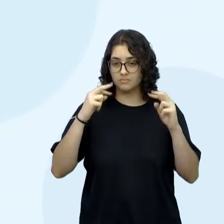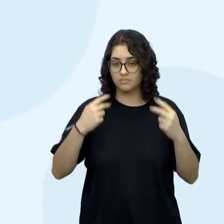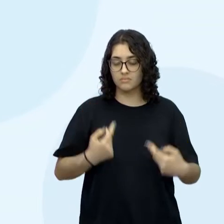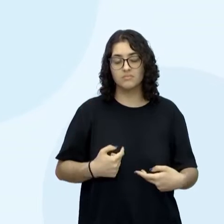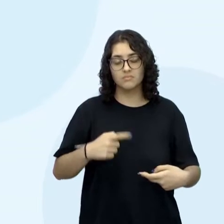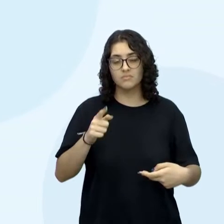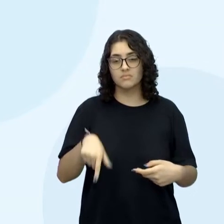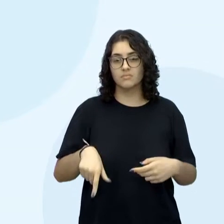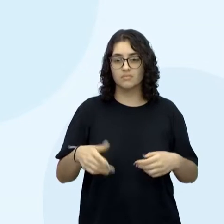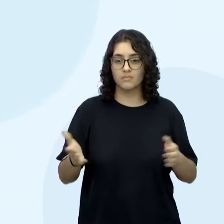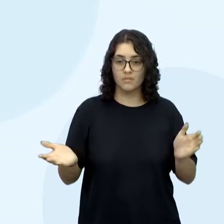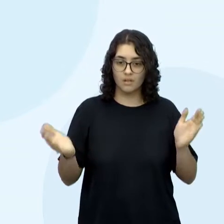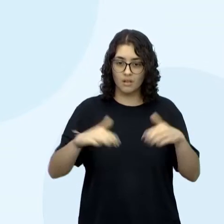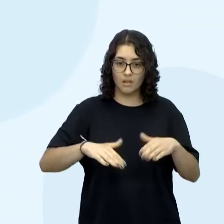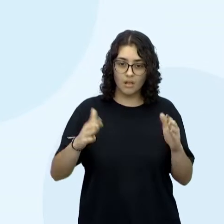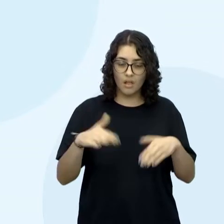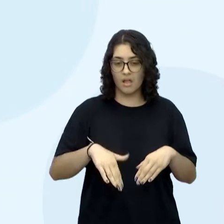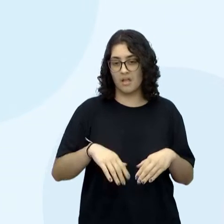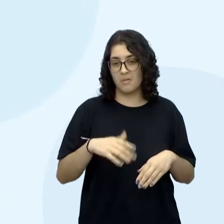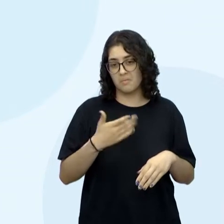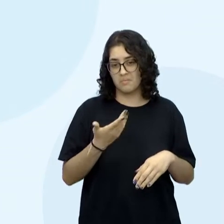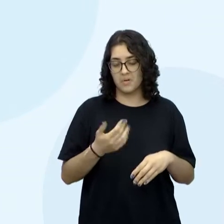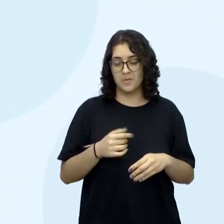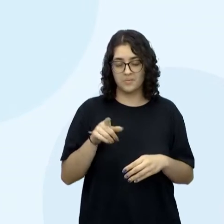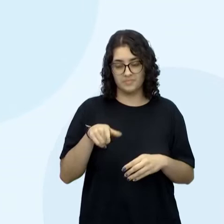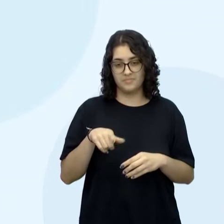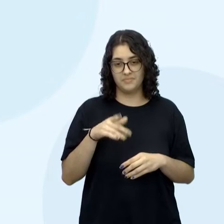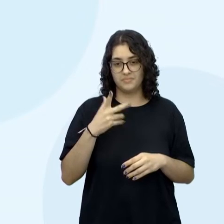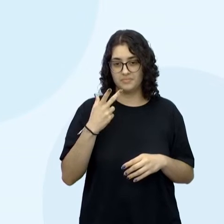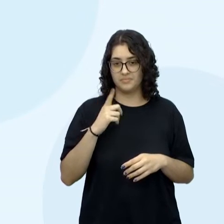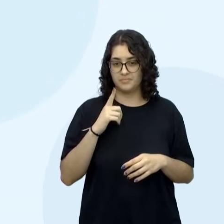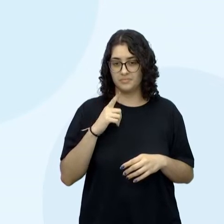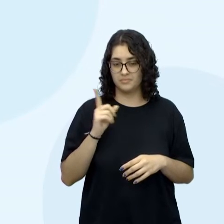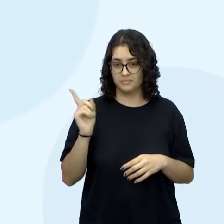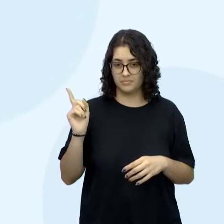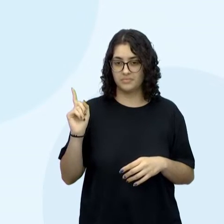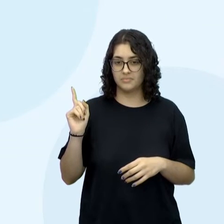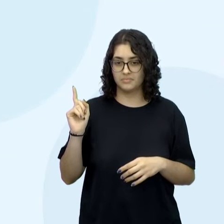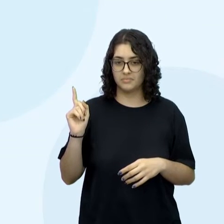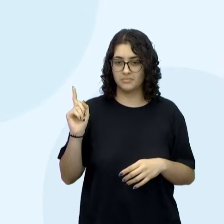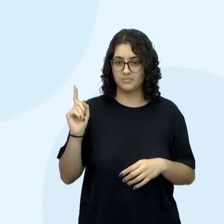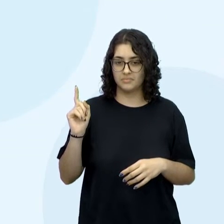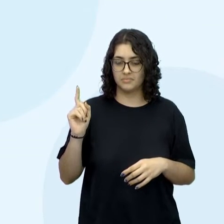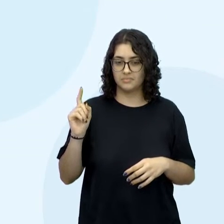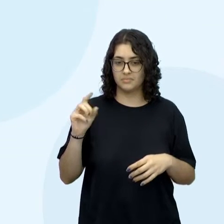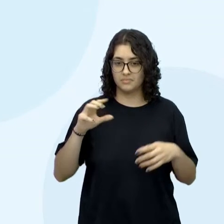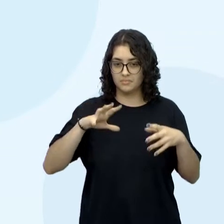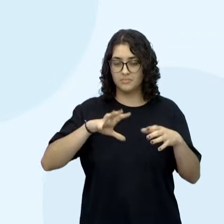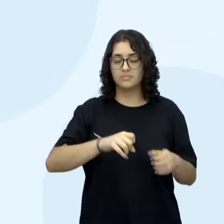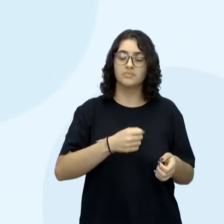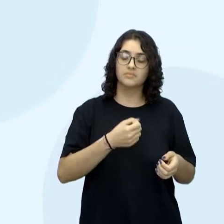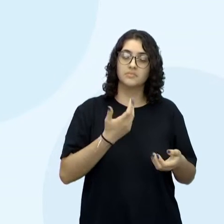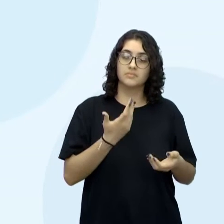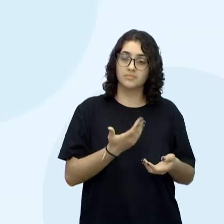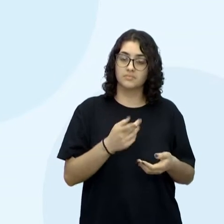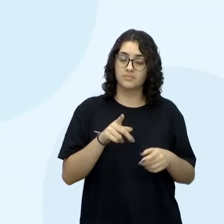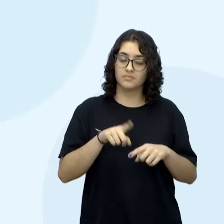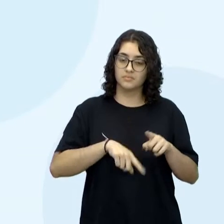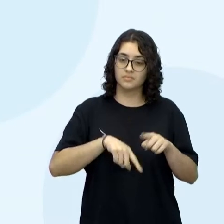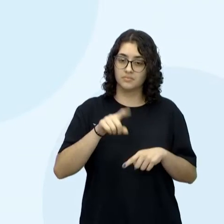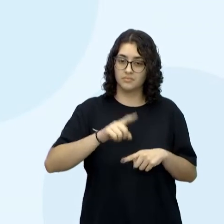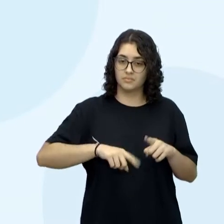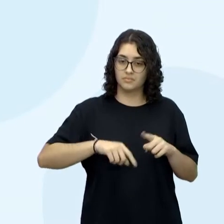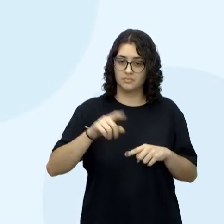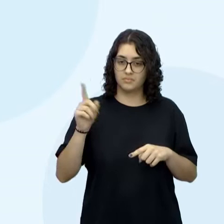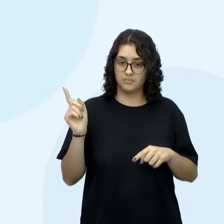foi enterrado, mumificado tal e acabou ficando preservado e acabam muitas vezes pegando esses